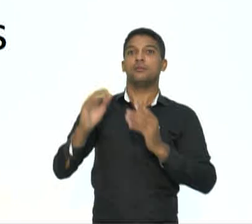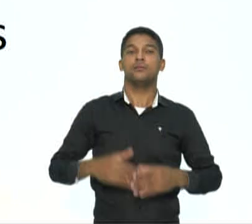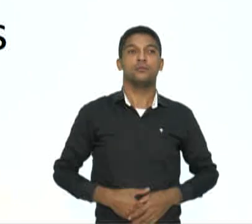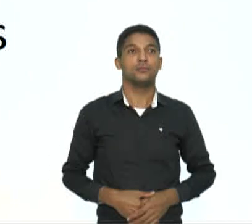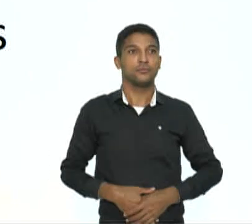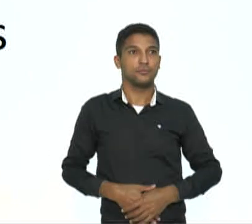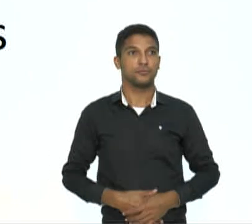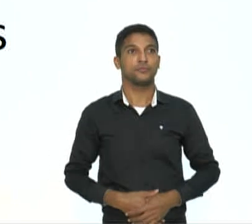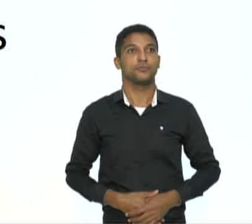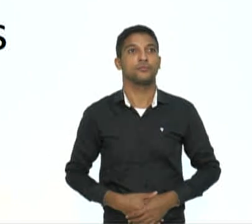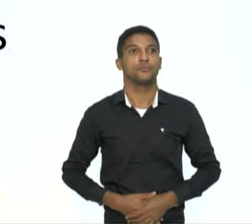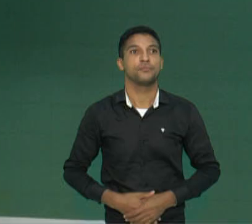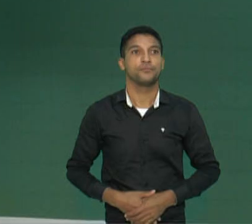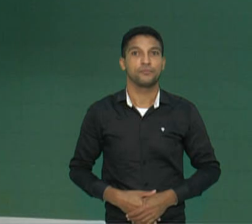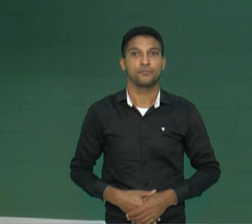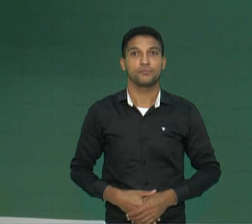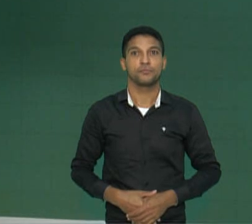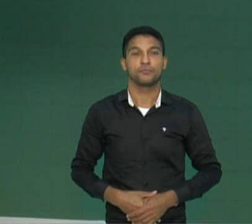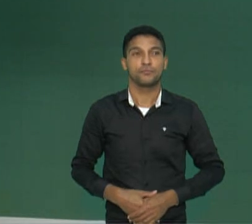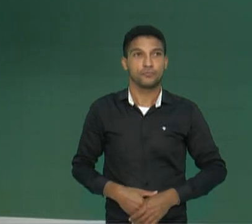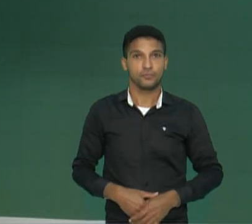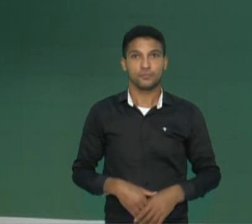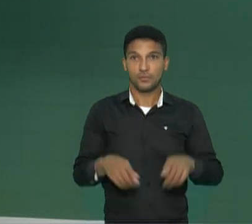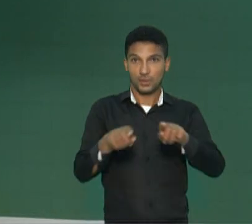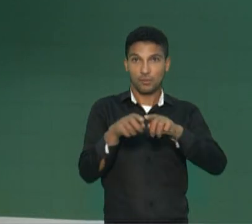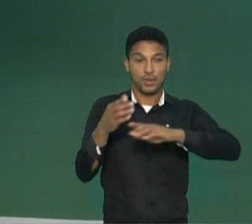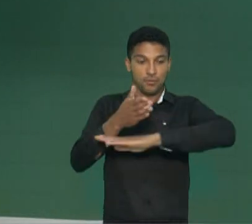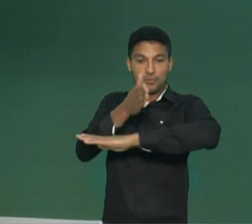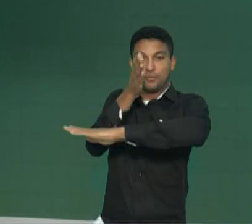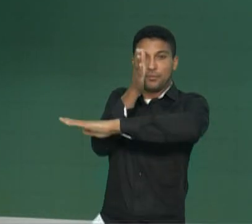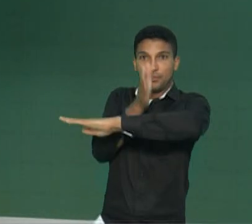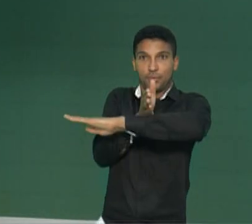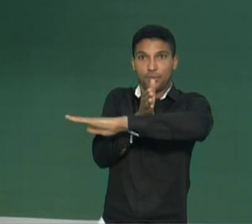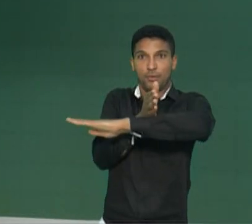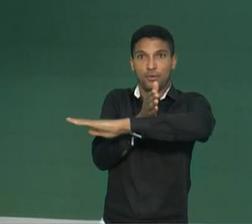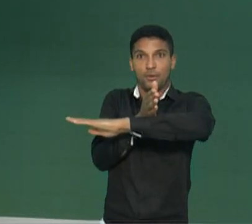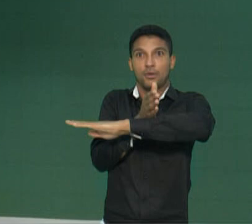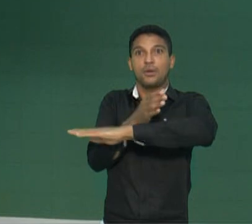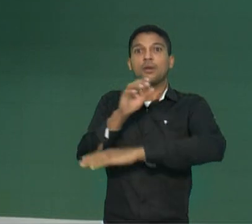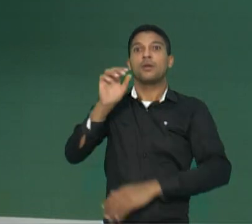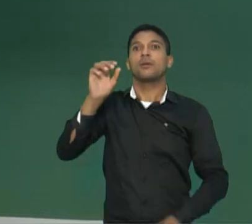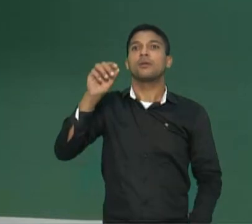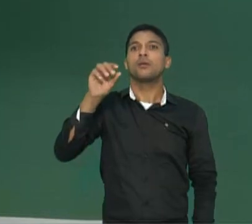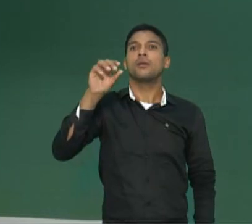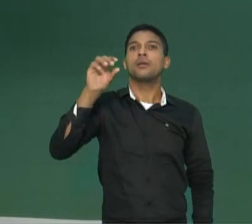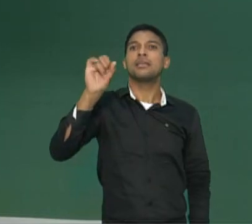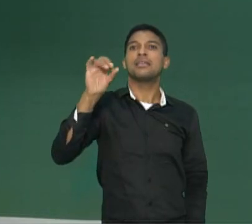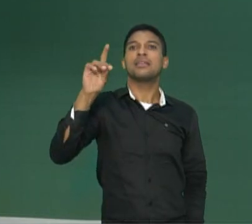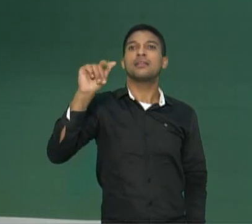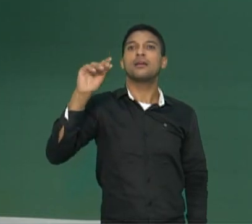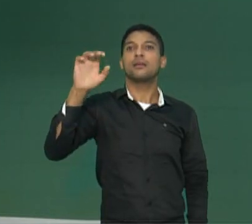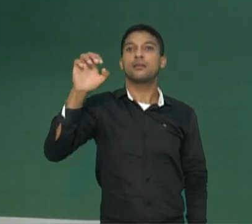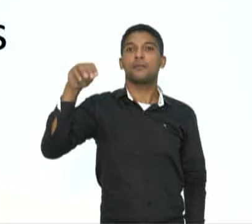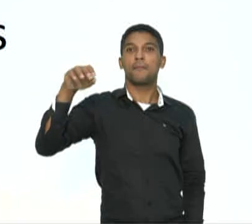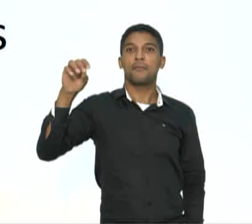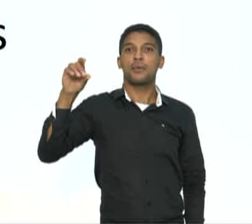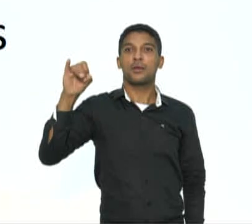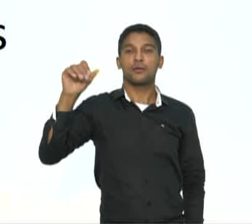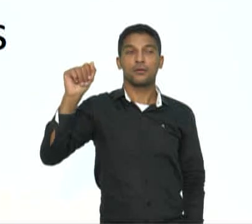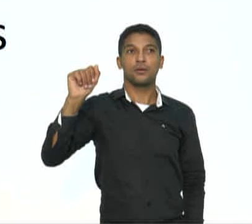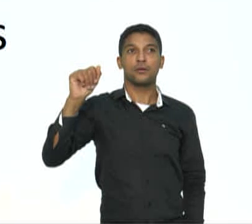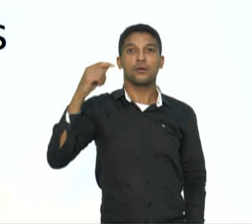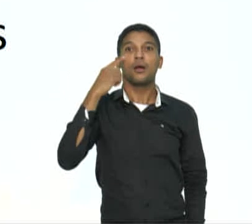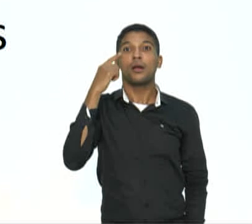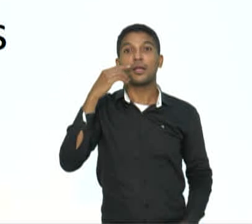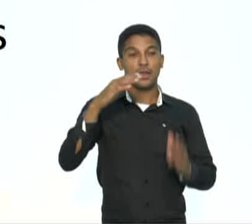nome, principalmente no final da Baixa Idade Média, que a gente chama, que vai transcender ali com a Renascença, tá? A pintura gótica